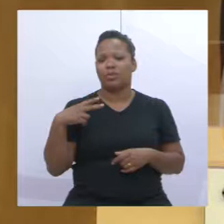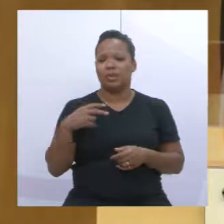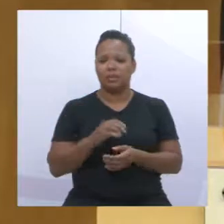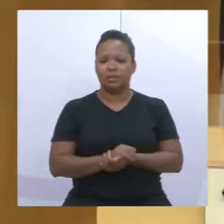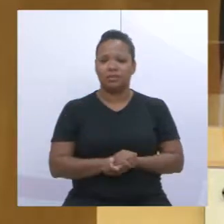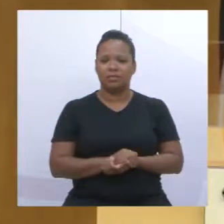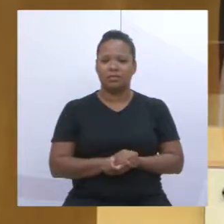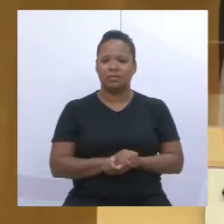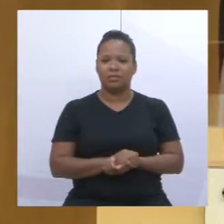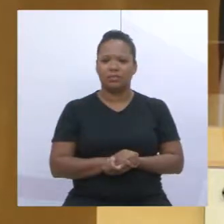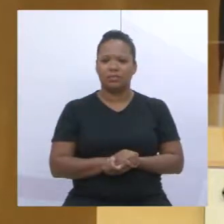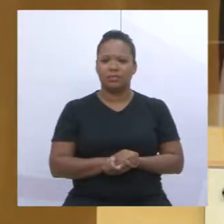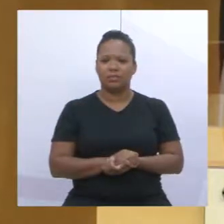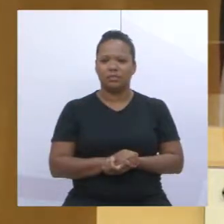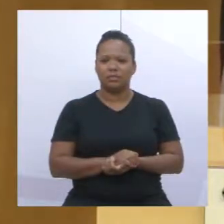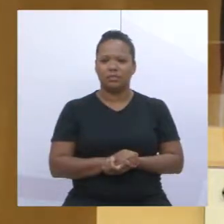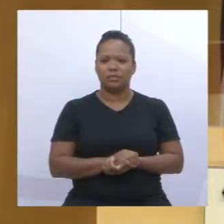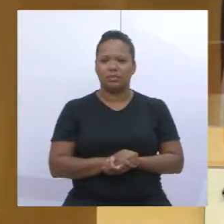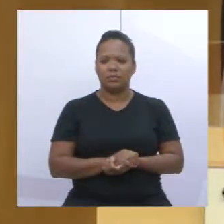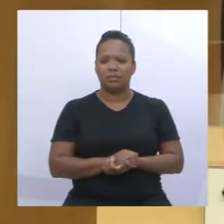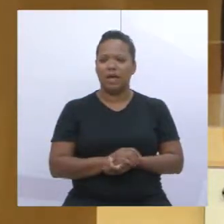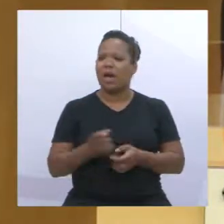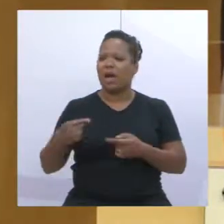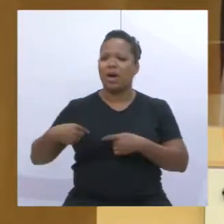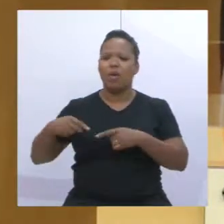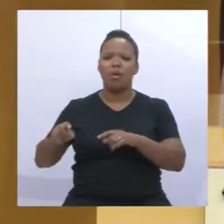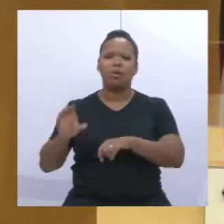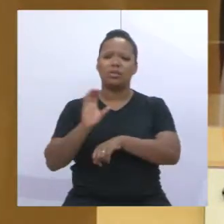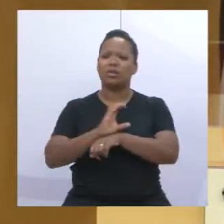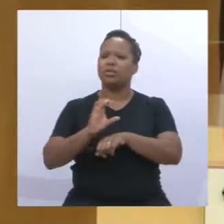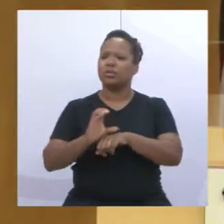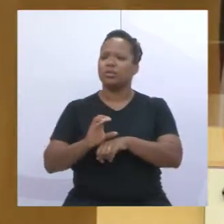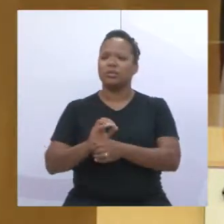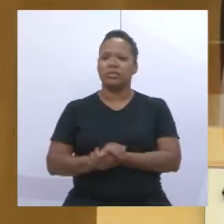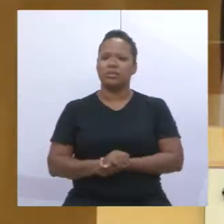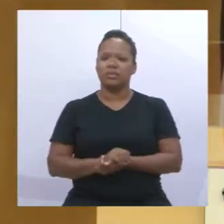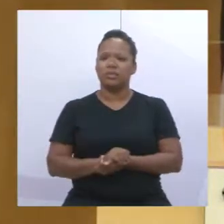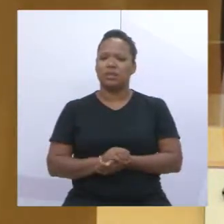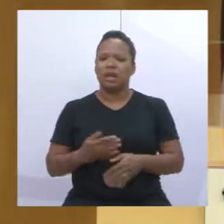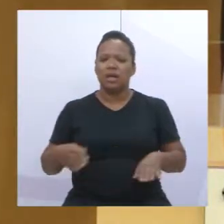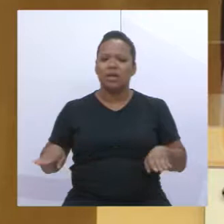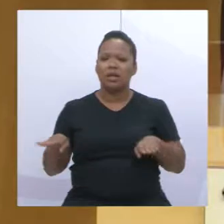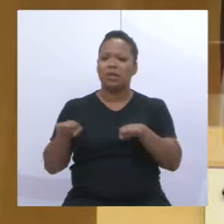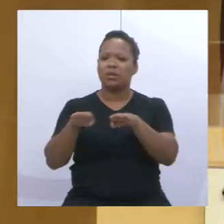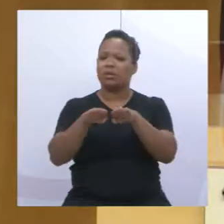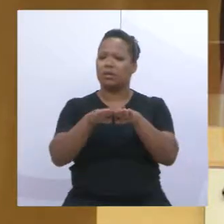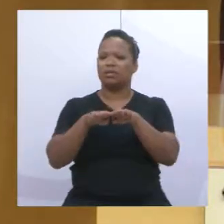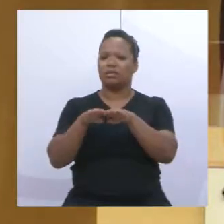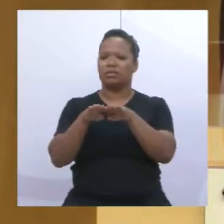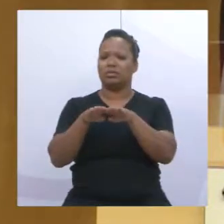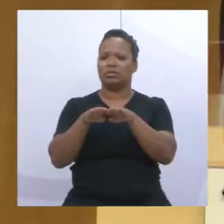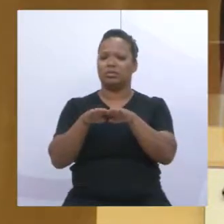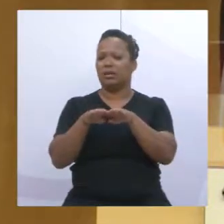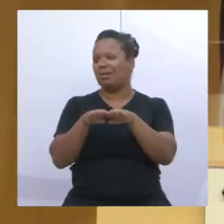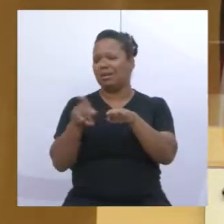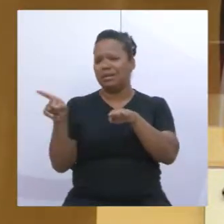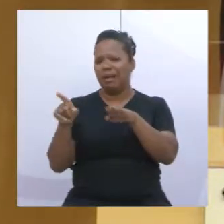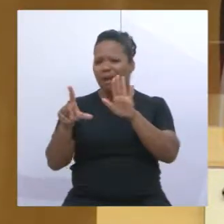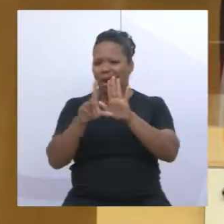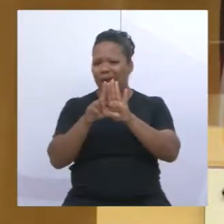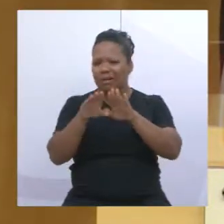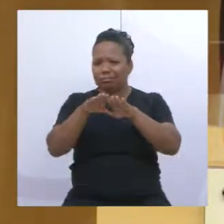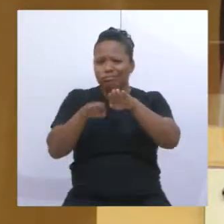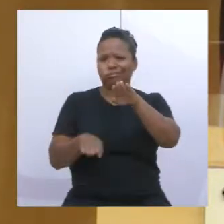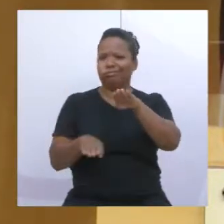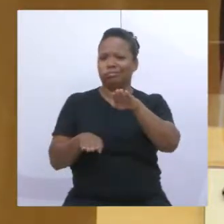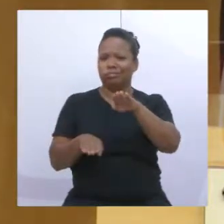público e ofendendo os princípios constitucionais da isonomia e equidade, princípios esses que